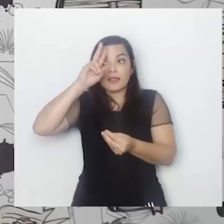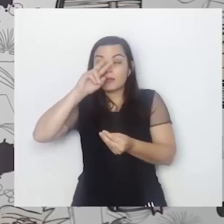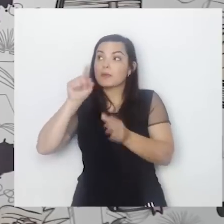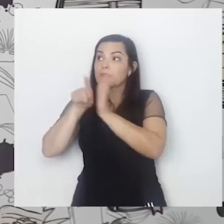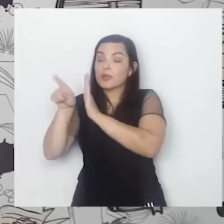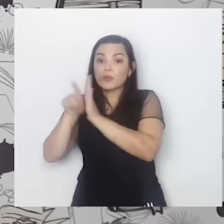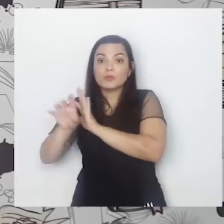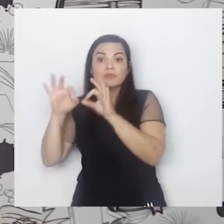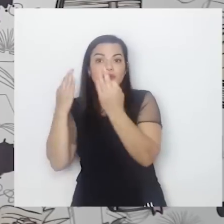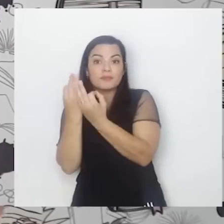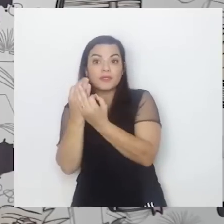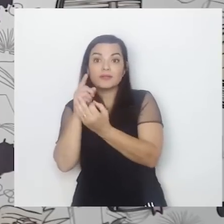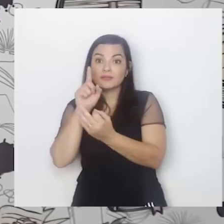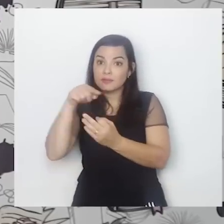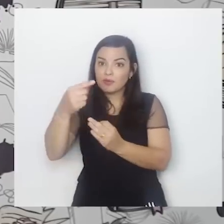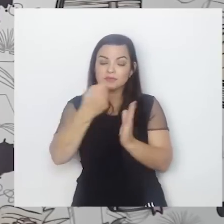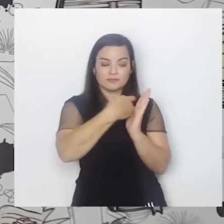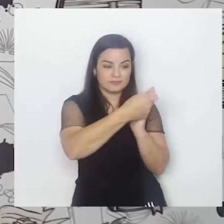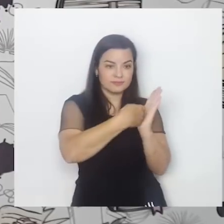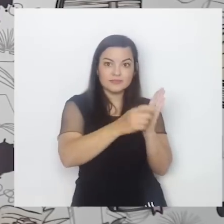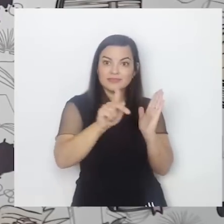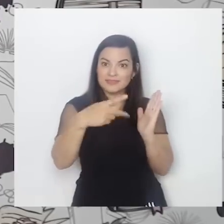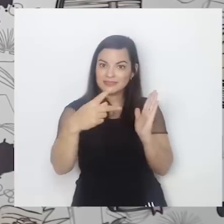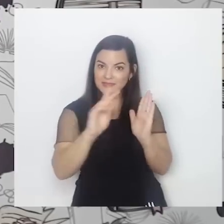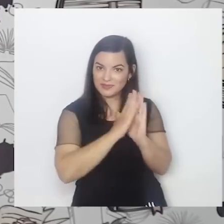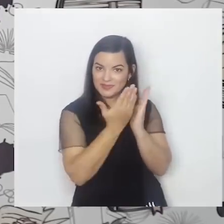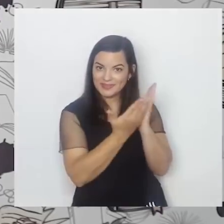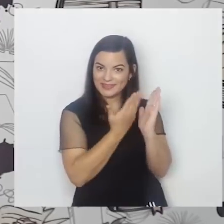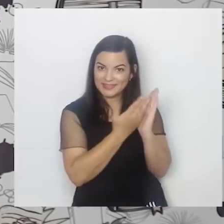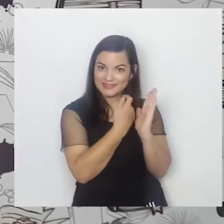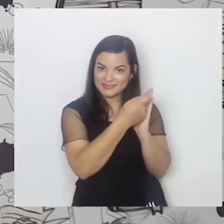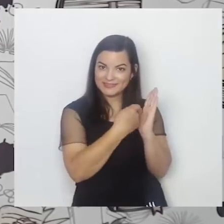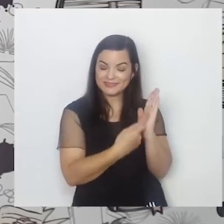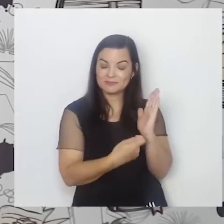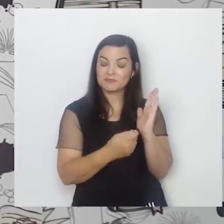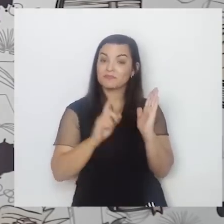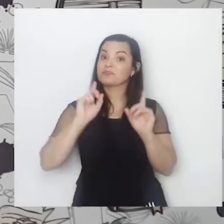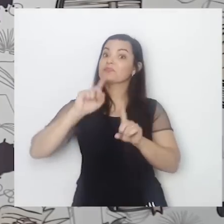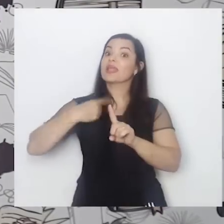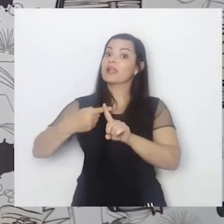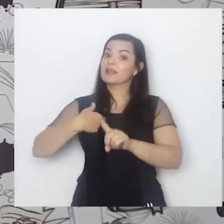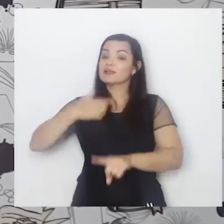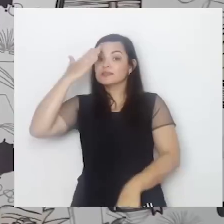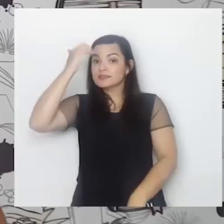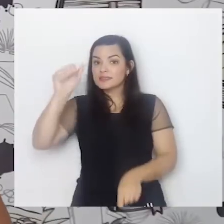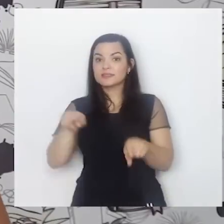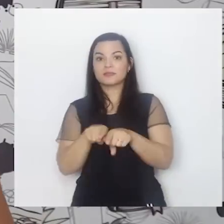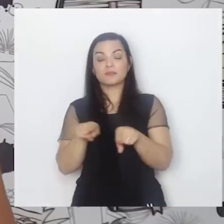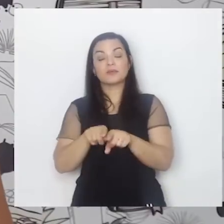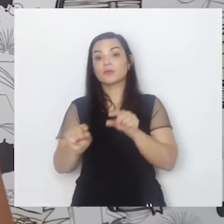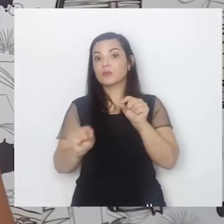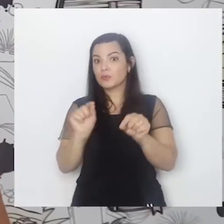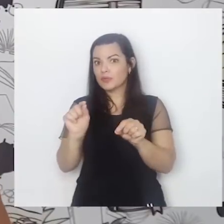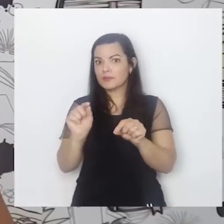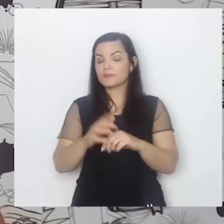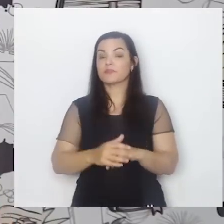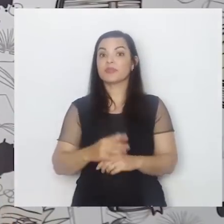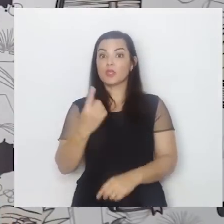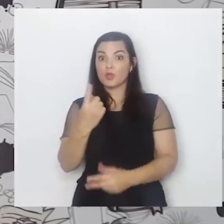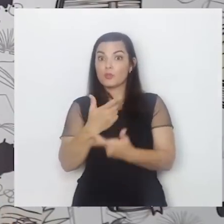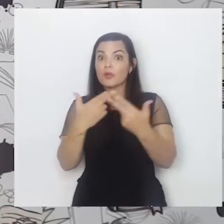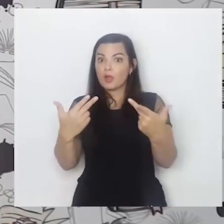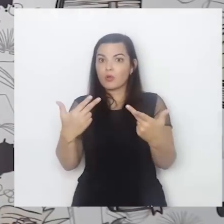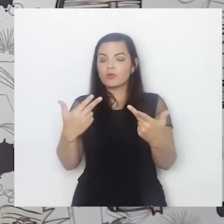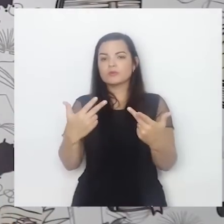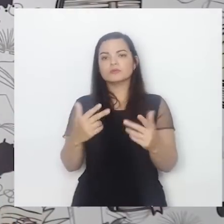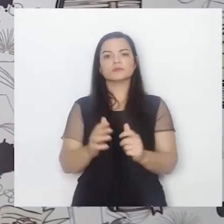seu caderno. Agora, além disso, eu sei que uma das coisas que eles